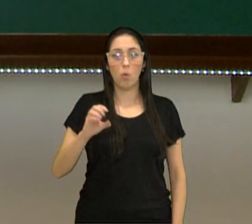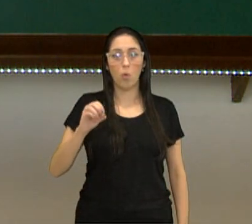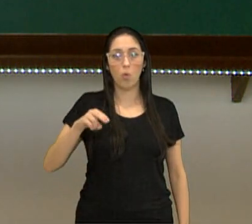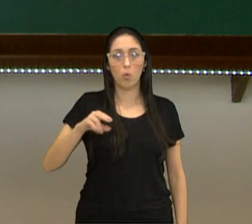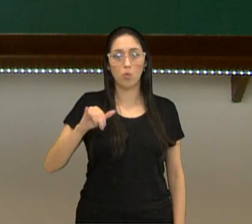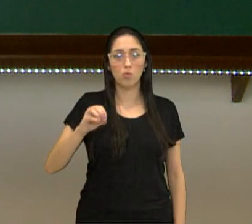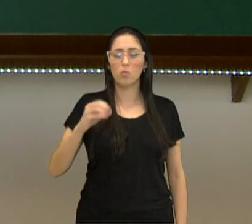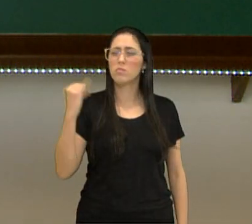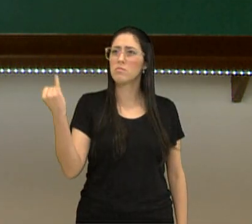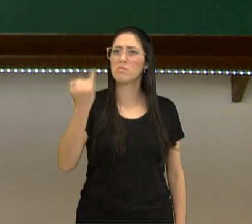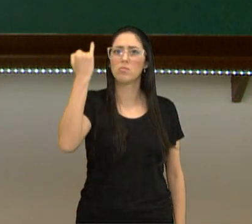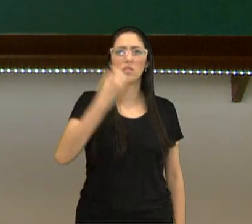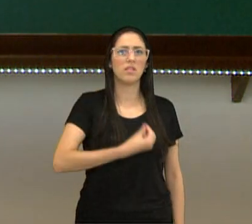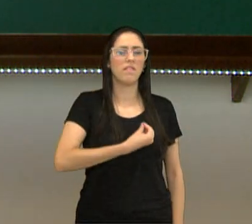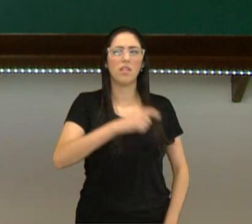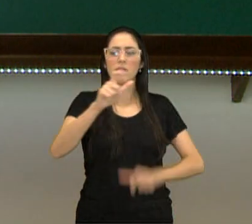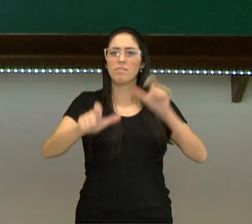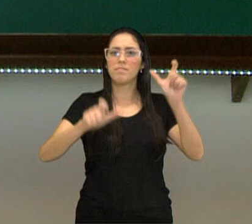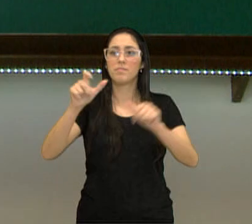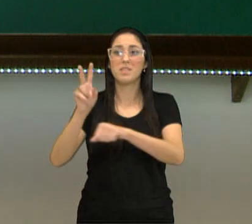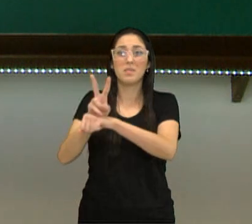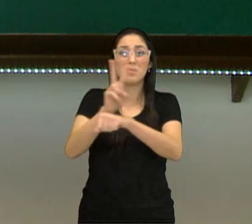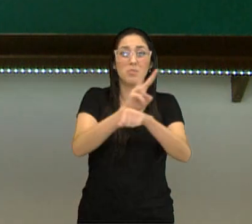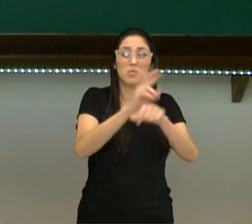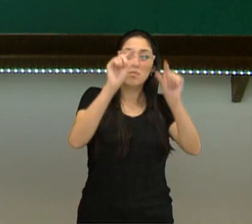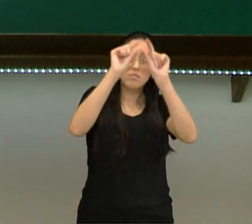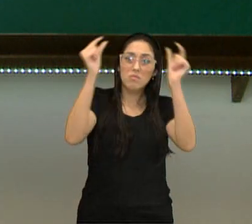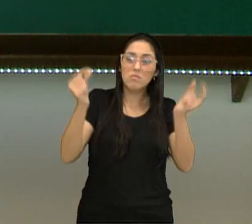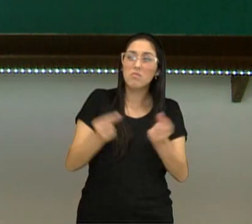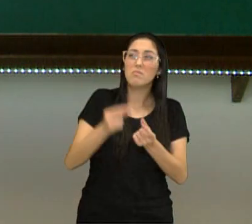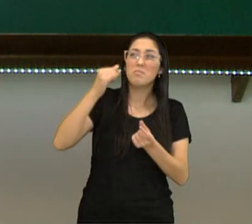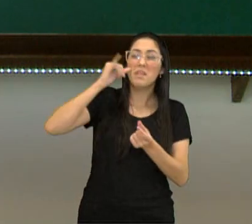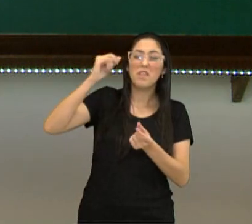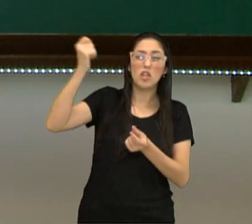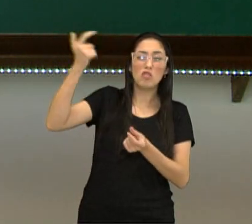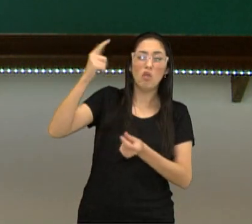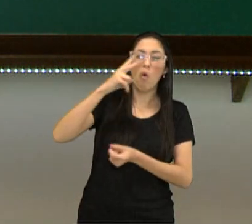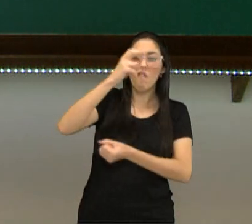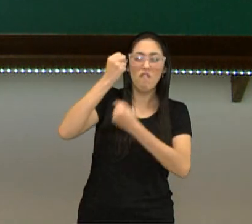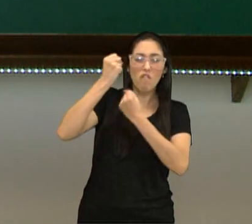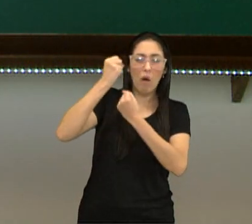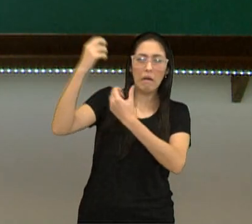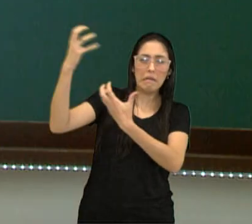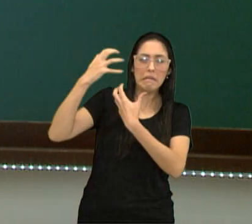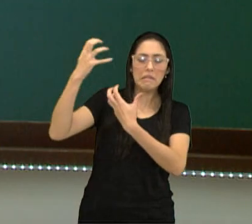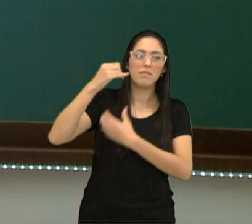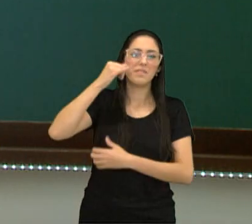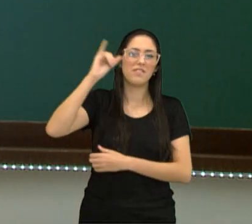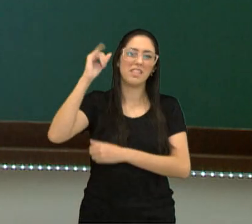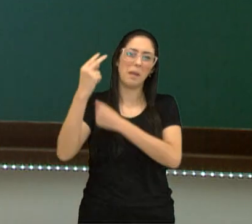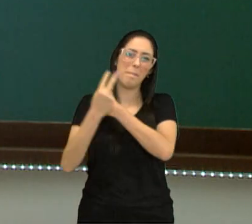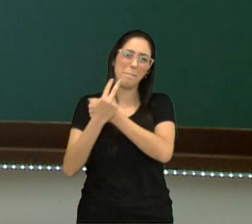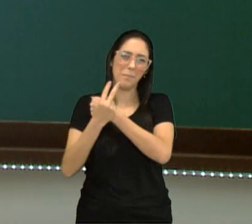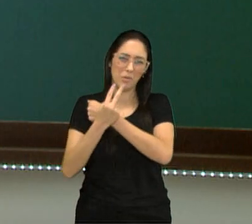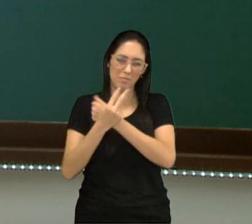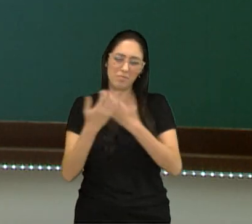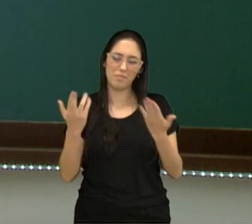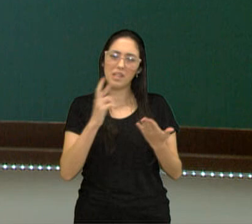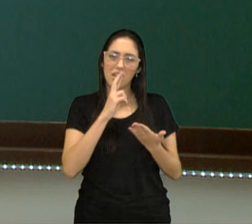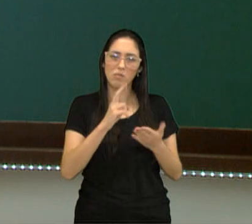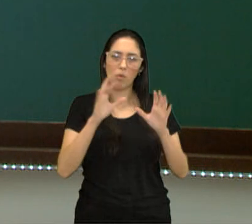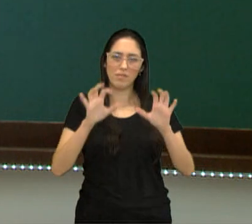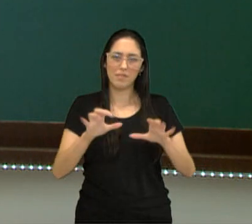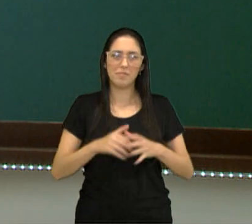pois protege todos os seres vivos, filtrando parte da radiação ultravioleta. Então essa é uma possível resposta que você deveria ter